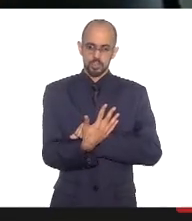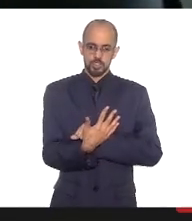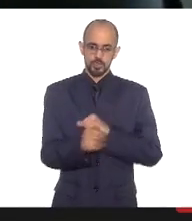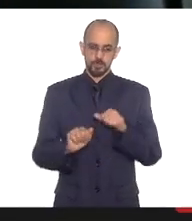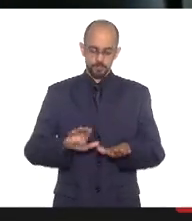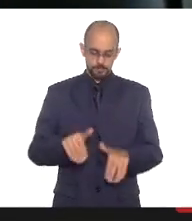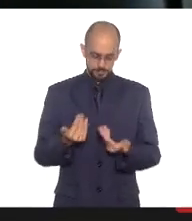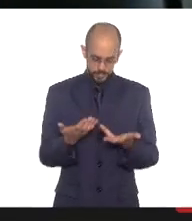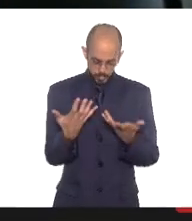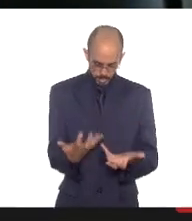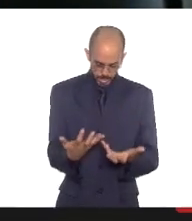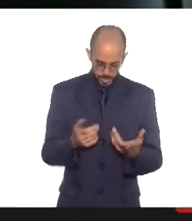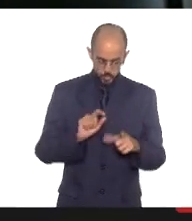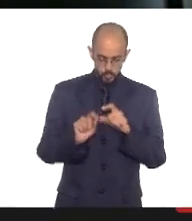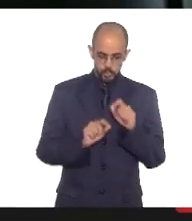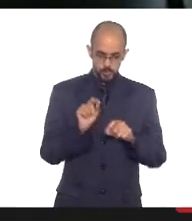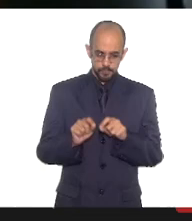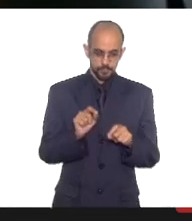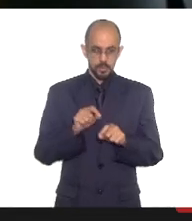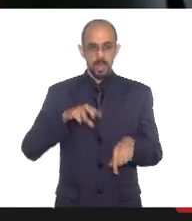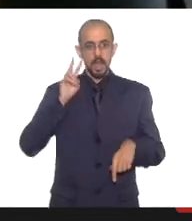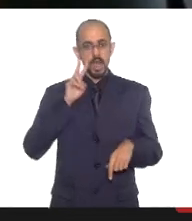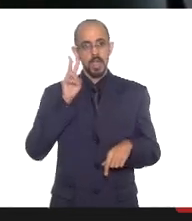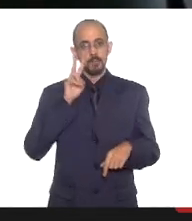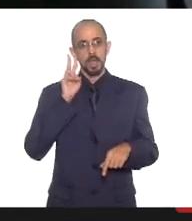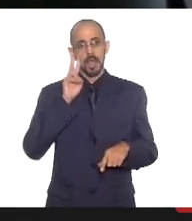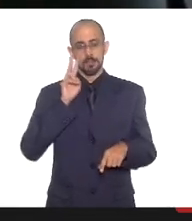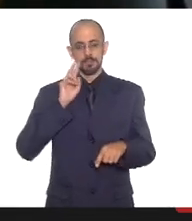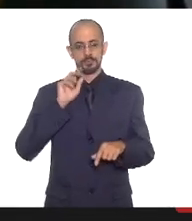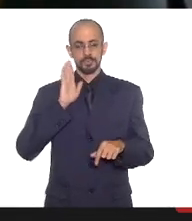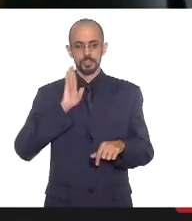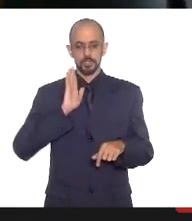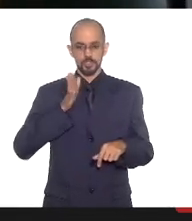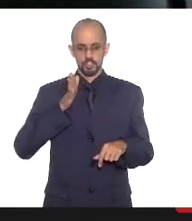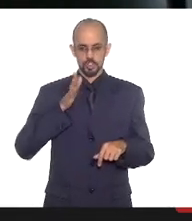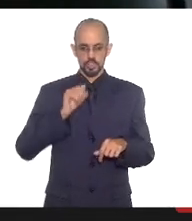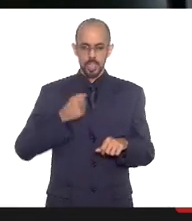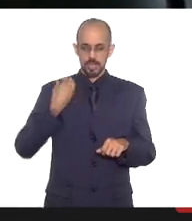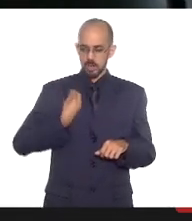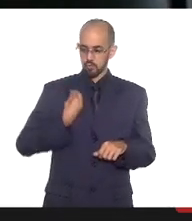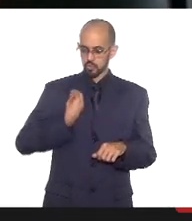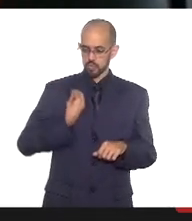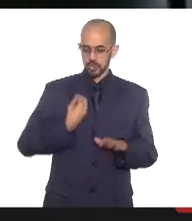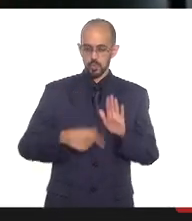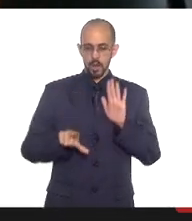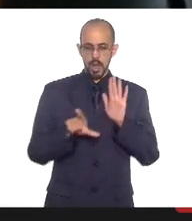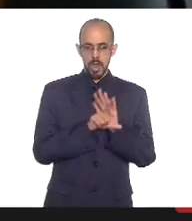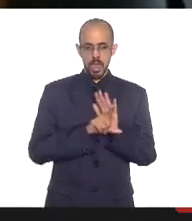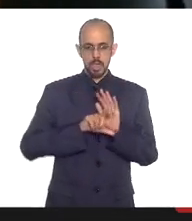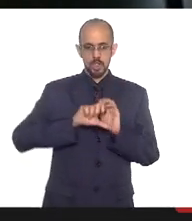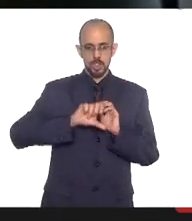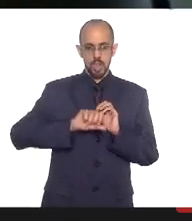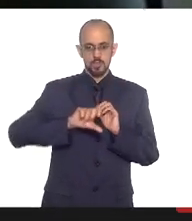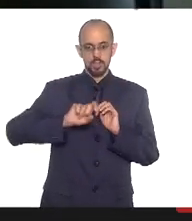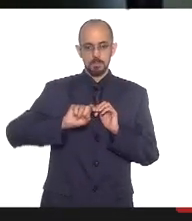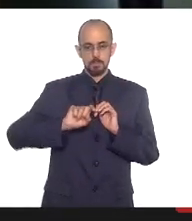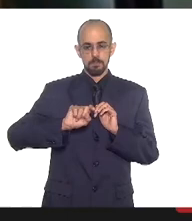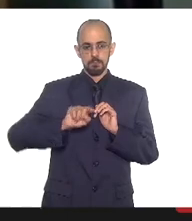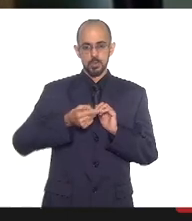Então eu queria aqui lembrar que já está em vigor e a lei